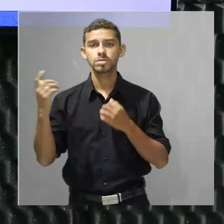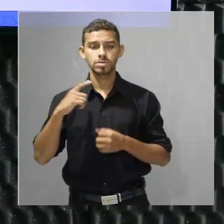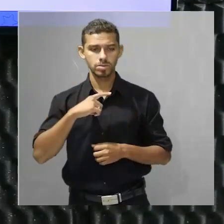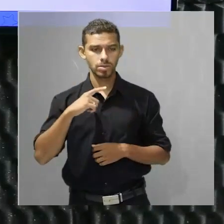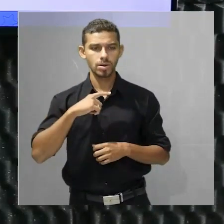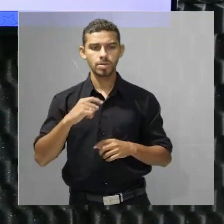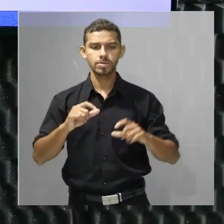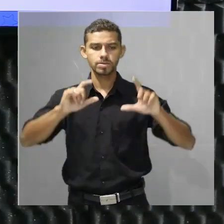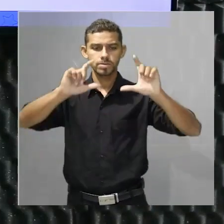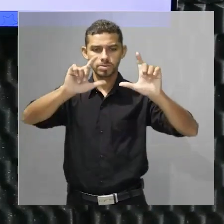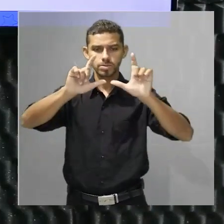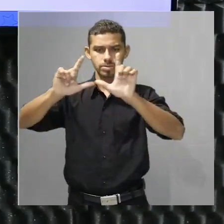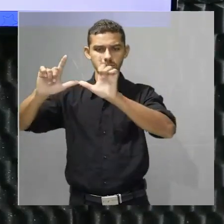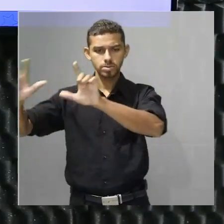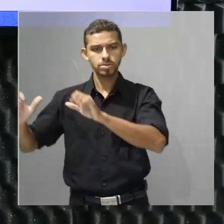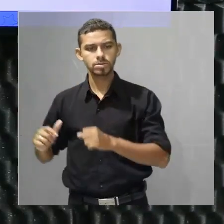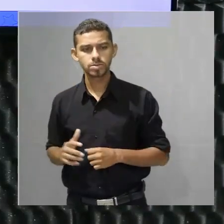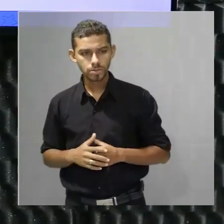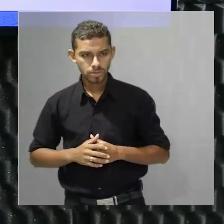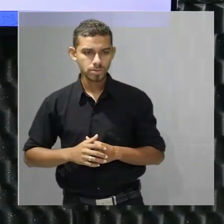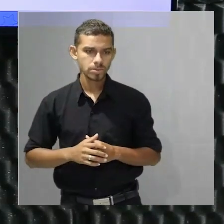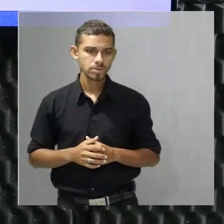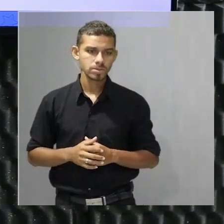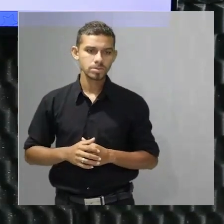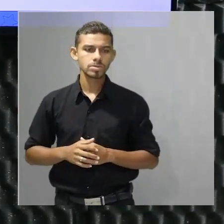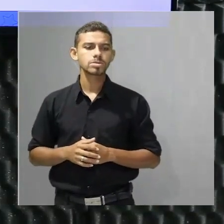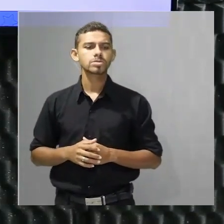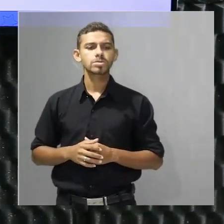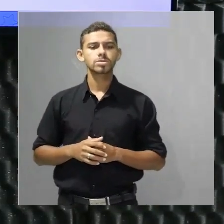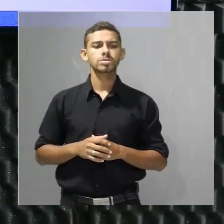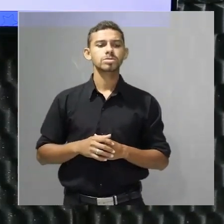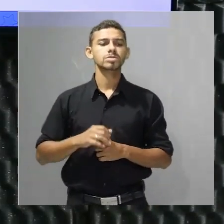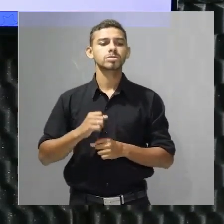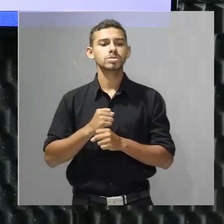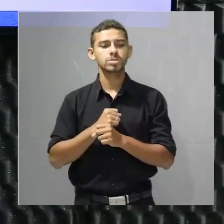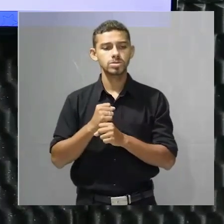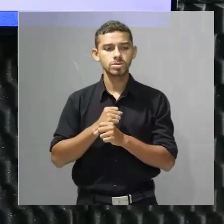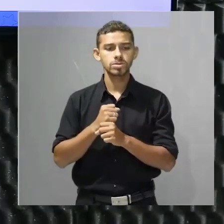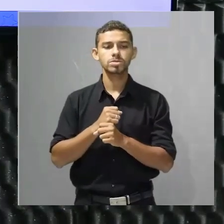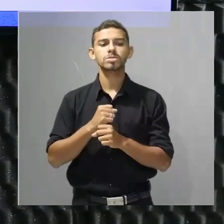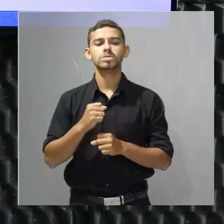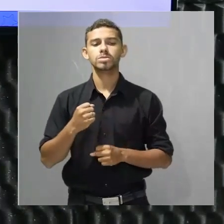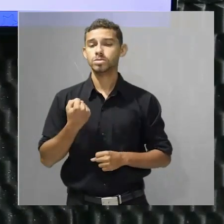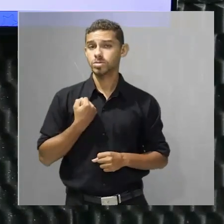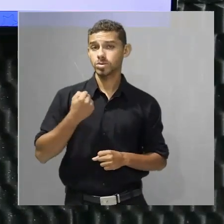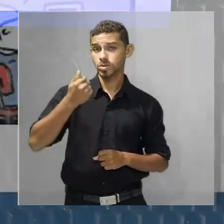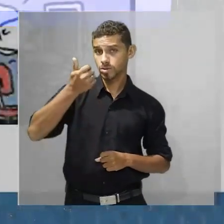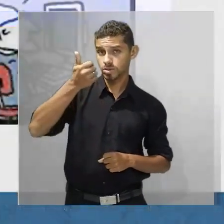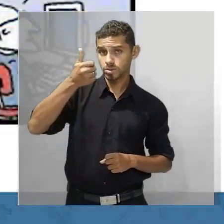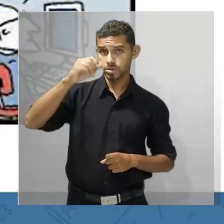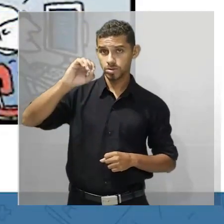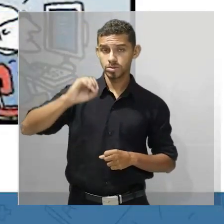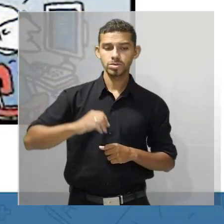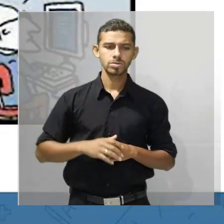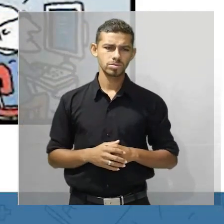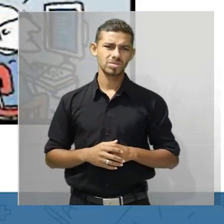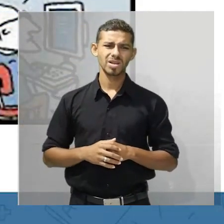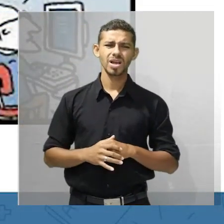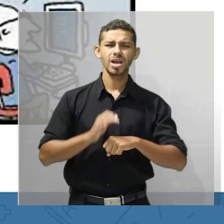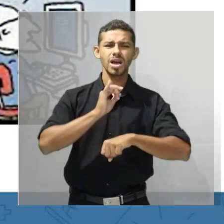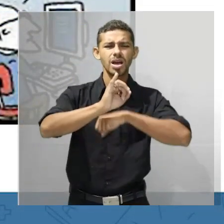quadrinho dos anos 10 quadrinho dos anos é 10 né A internet está mudando